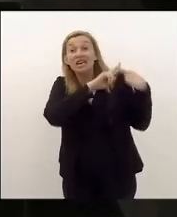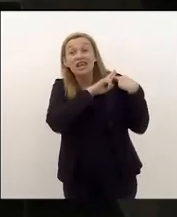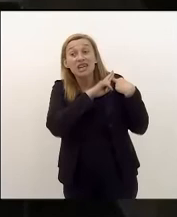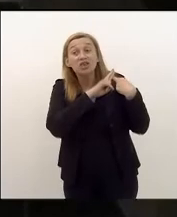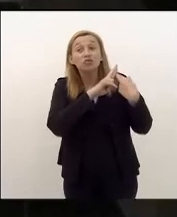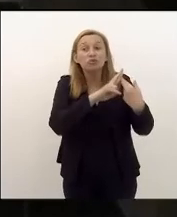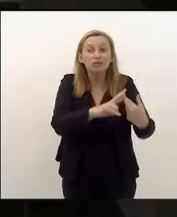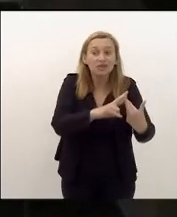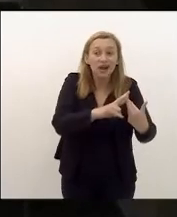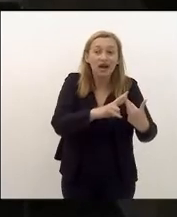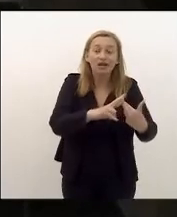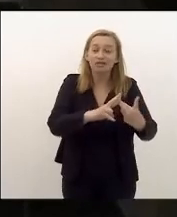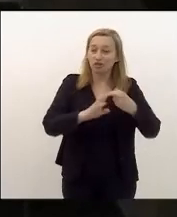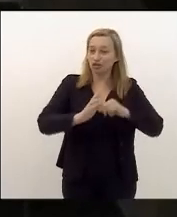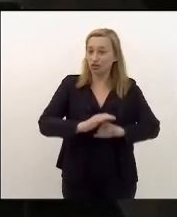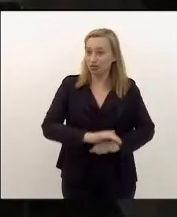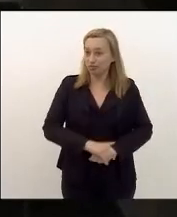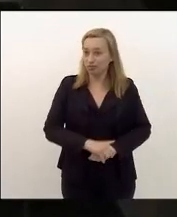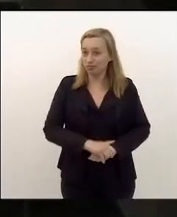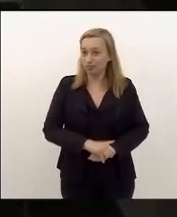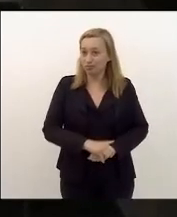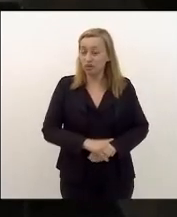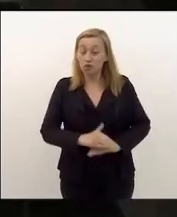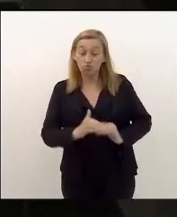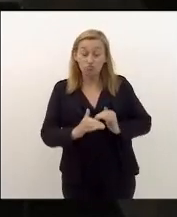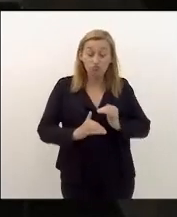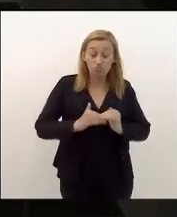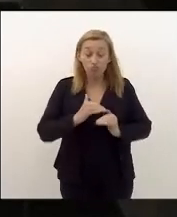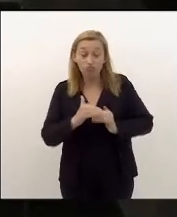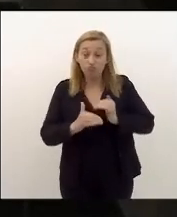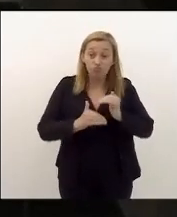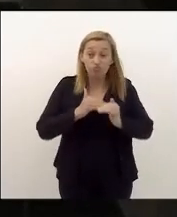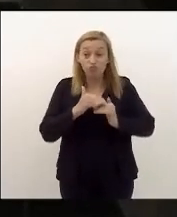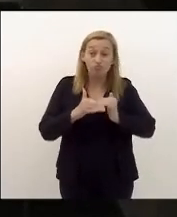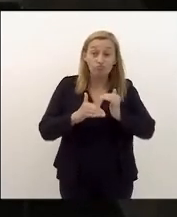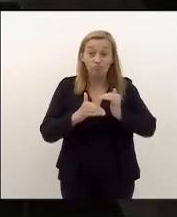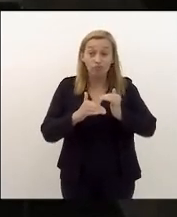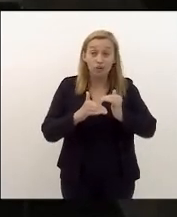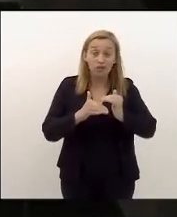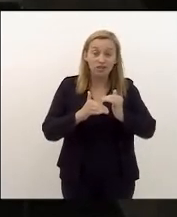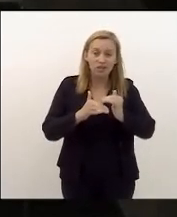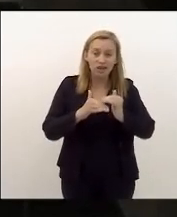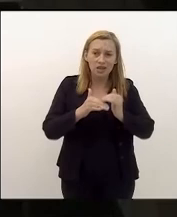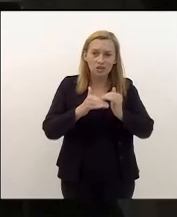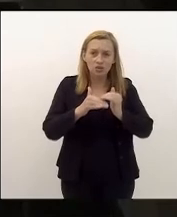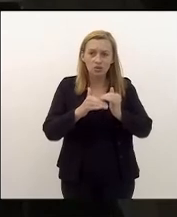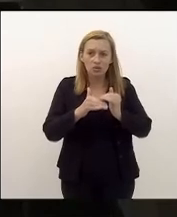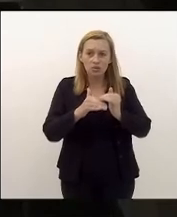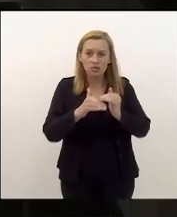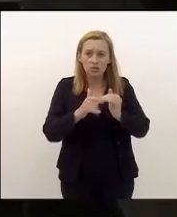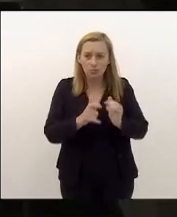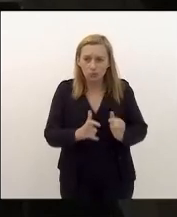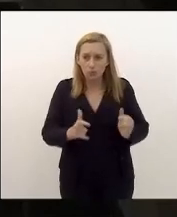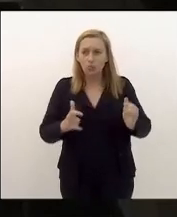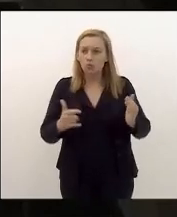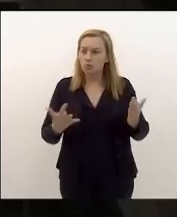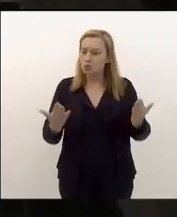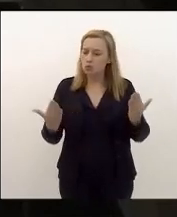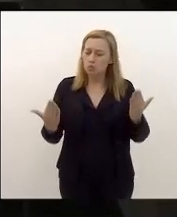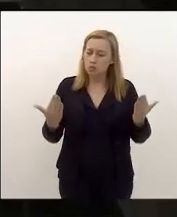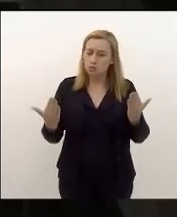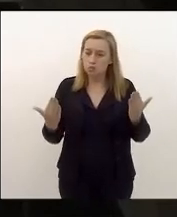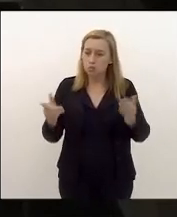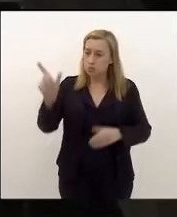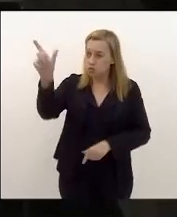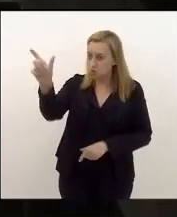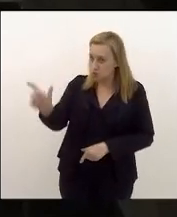responsáveis por um processo de grande suspeição sobre a figura do